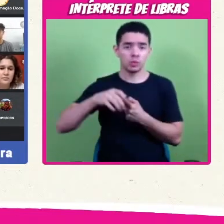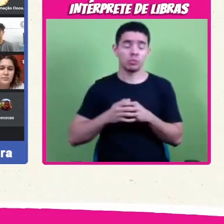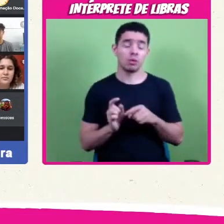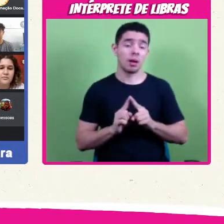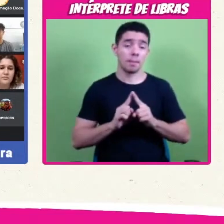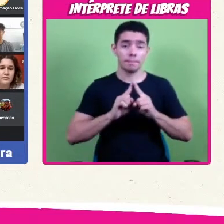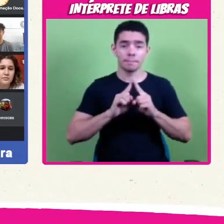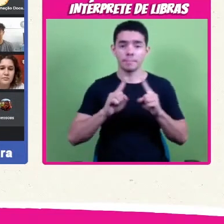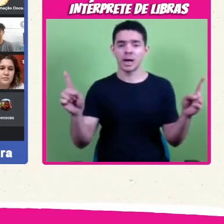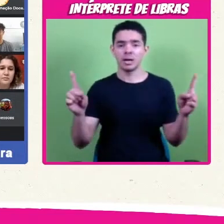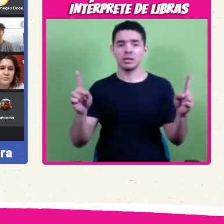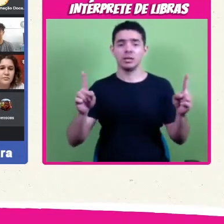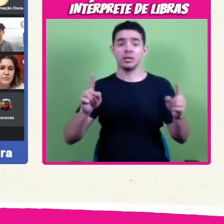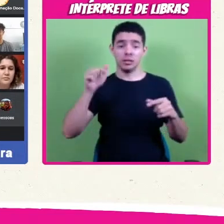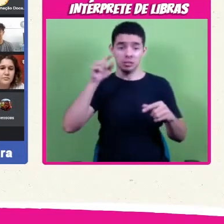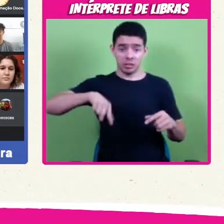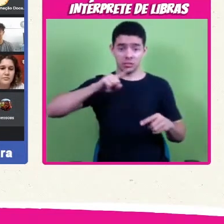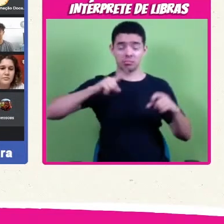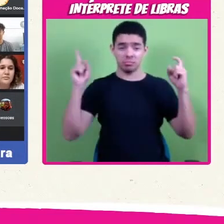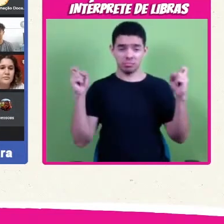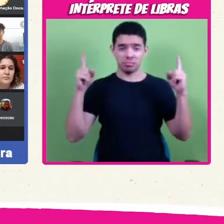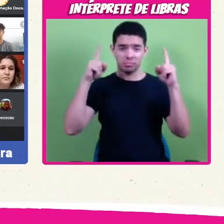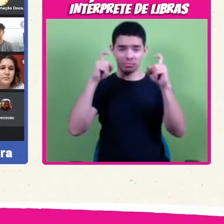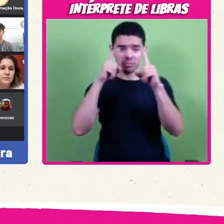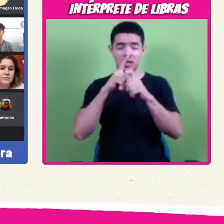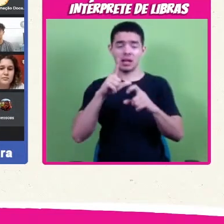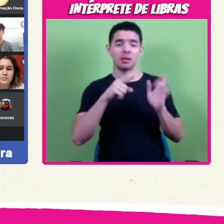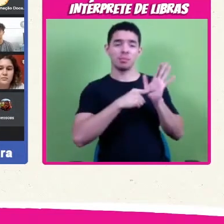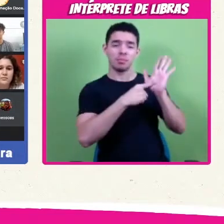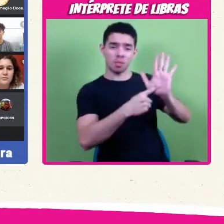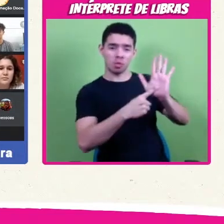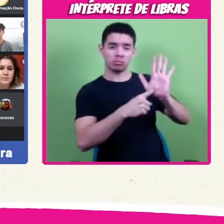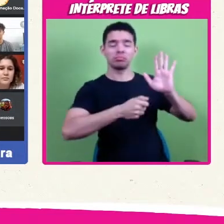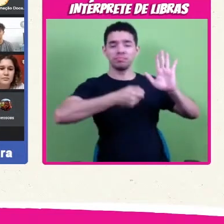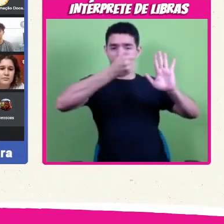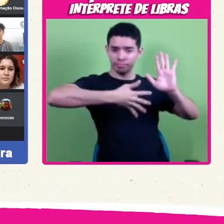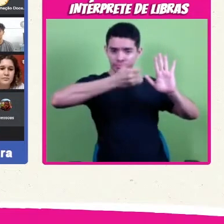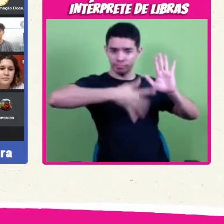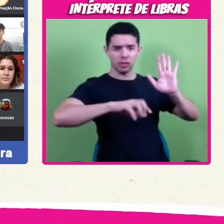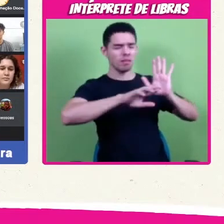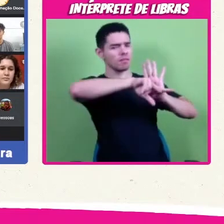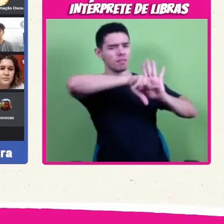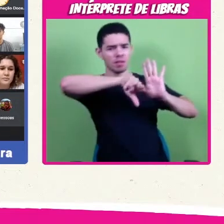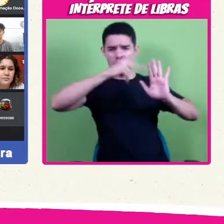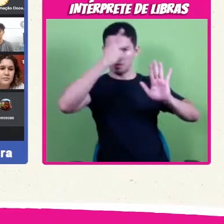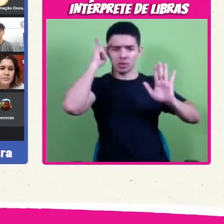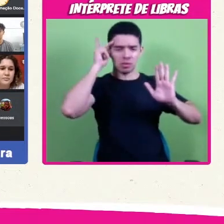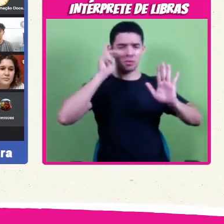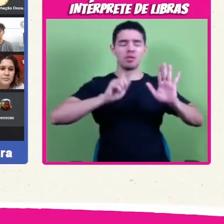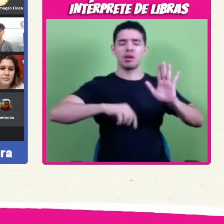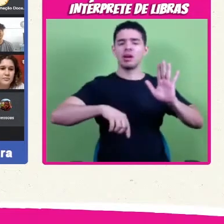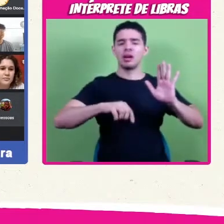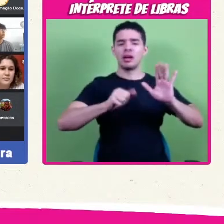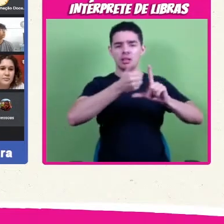essas dificuldades que se apresentaram no documentário, com o depoimento de várias pessoas LGBTs, de mulheres trans,